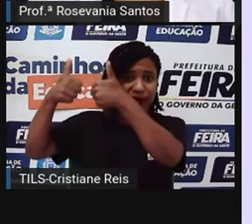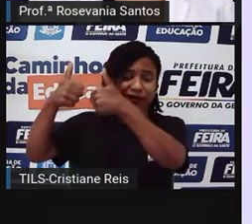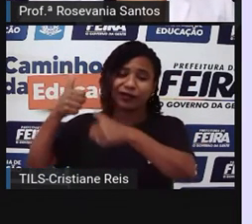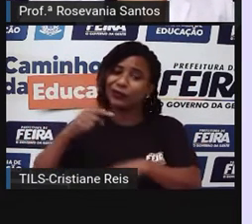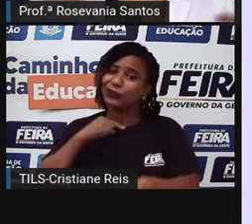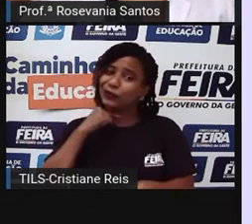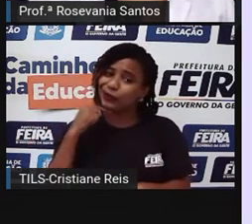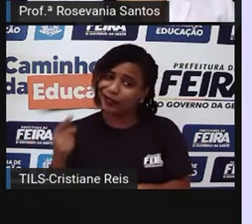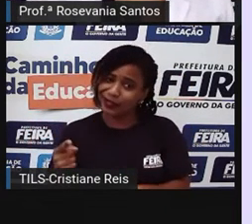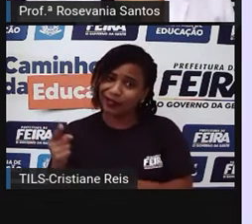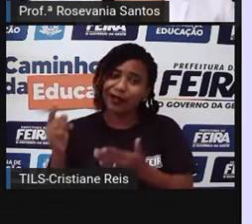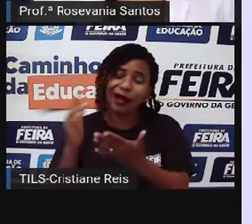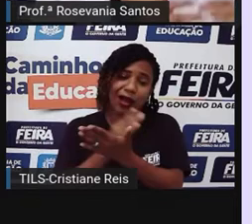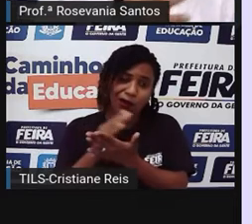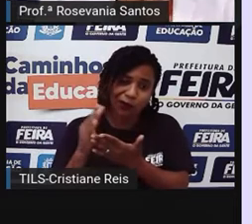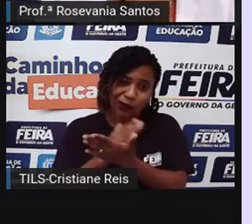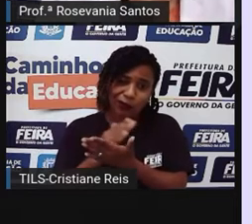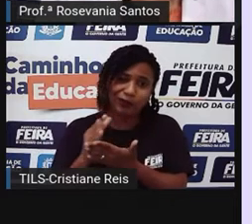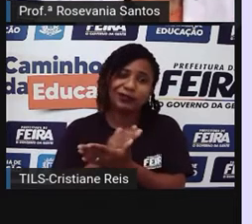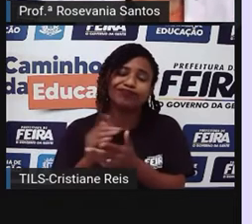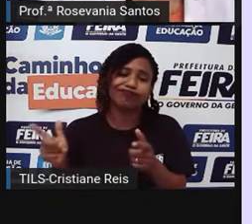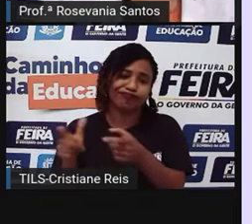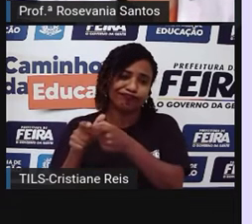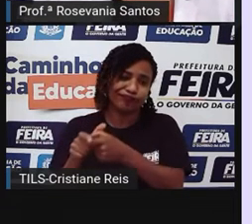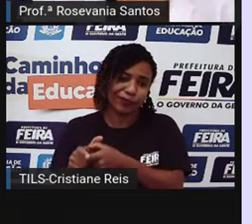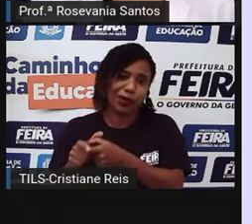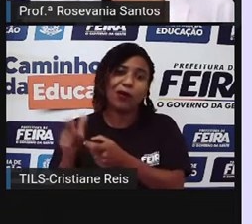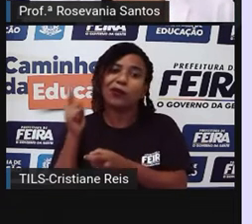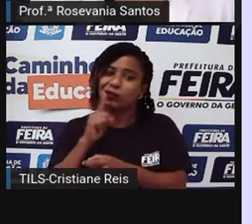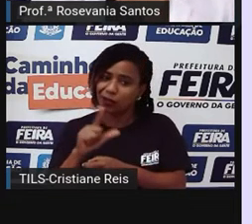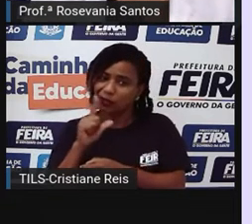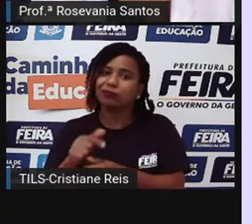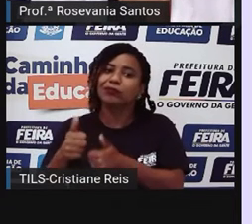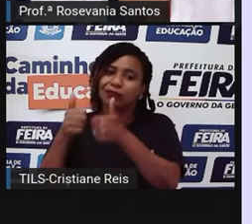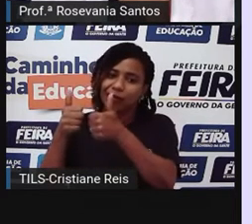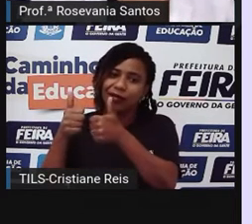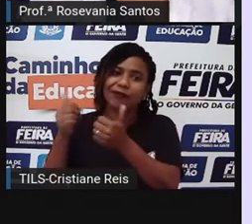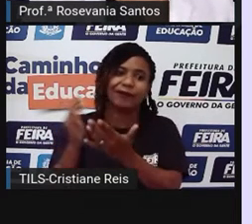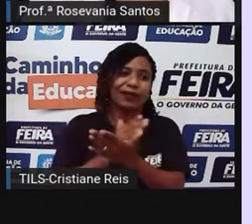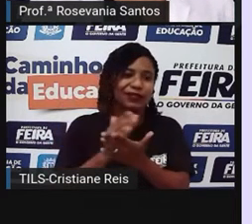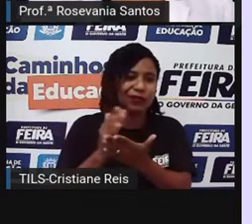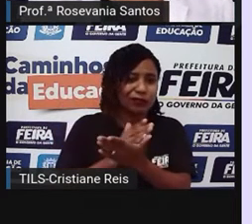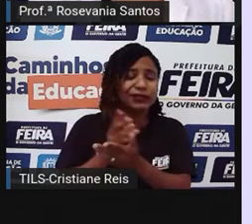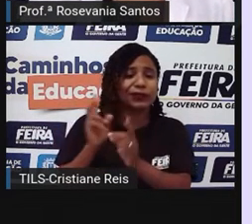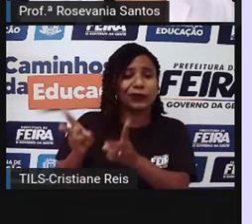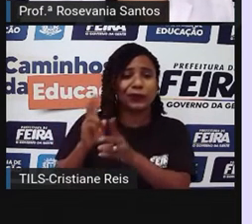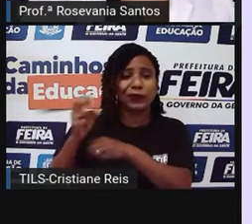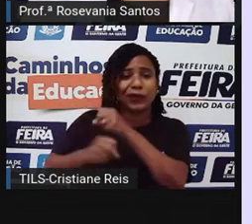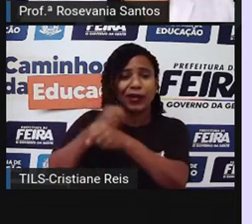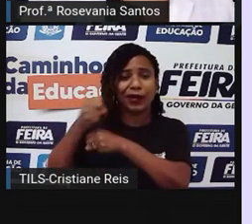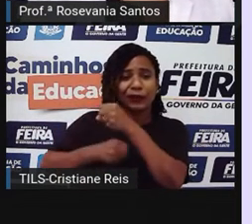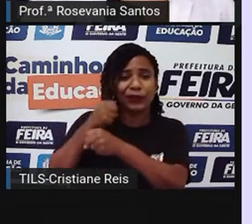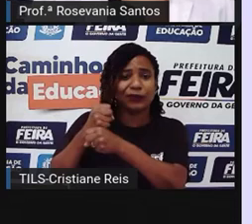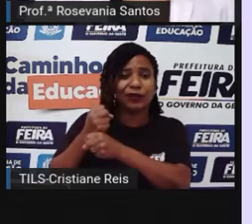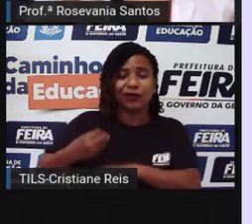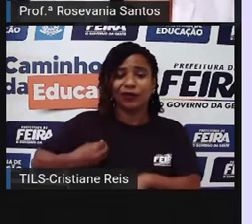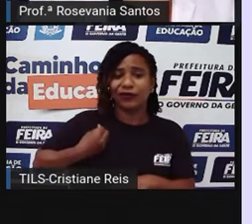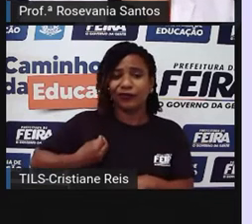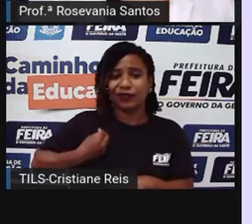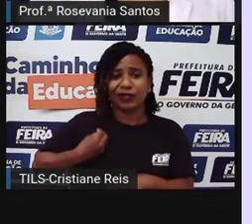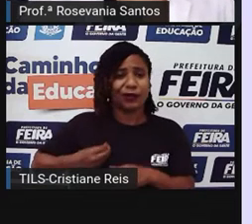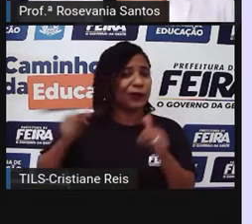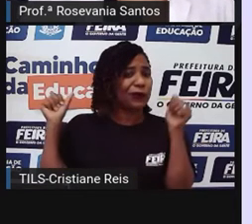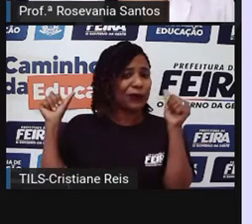conseguem, é verdade, mas a grande maioria fica ali naquela mesma situação que eram há 20 e tantos anos atrás. Enquanto os